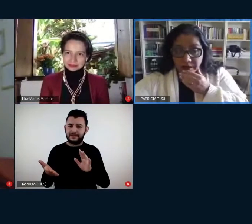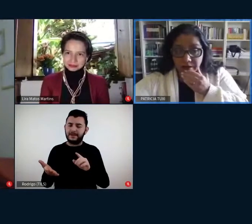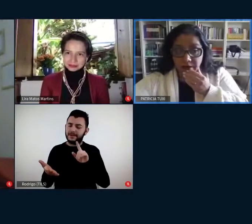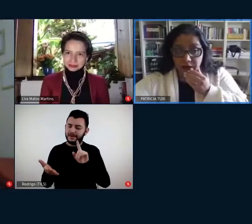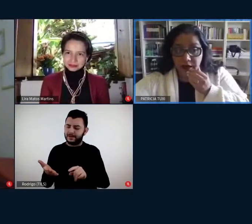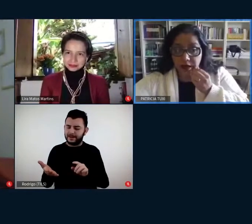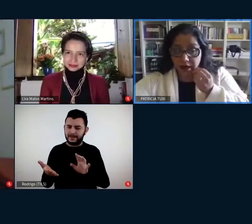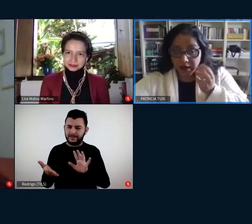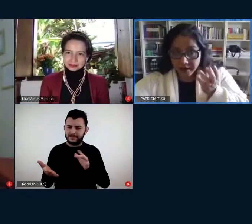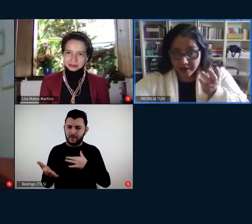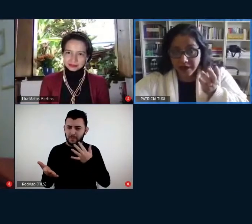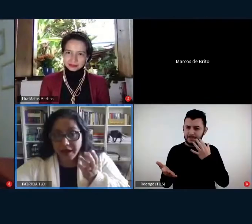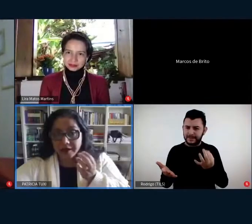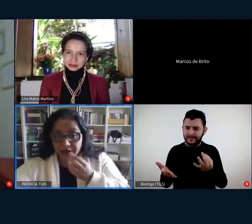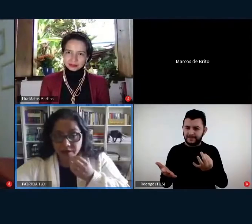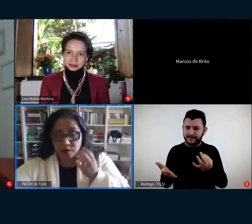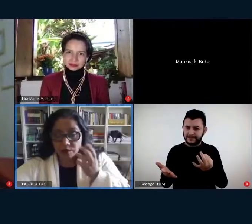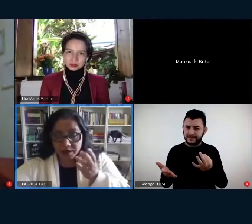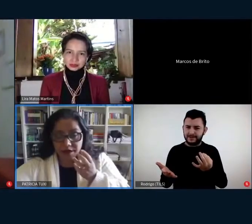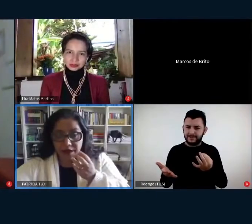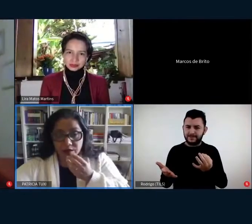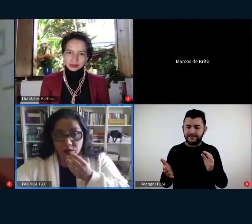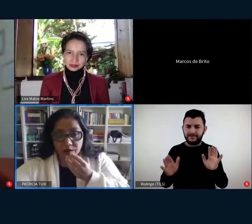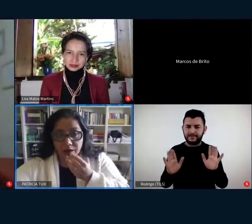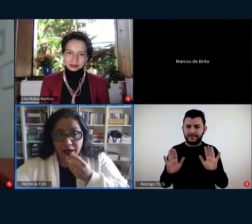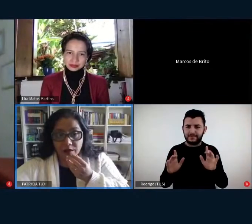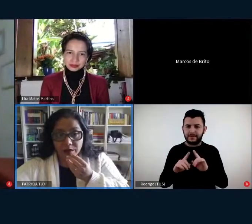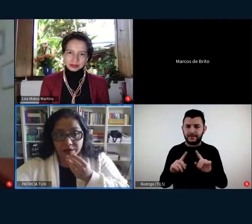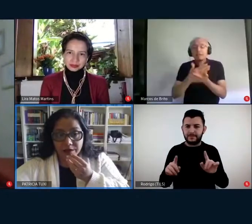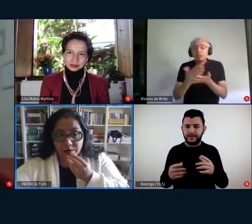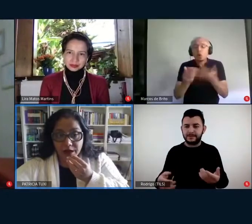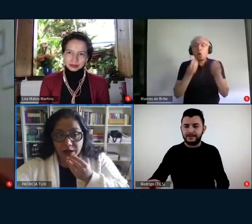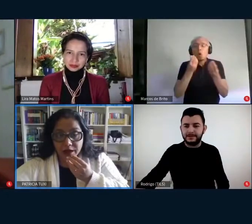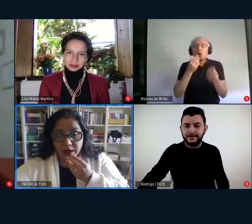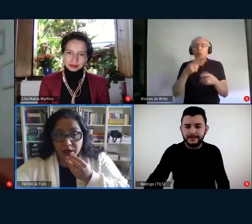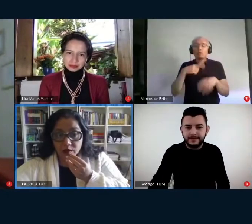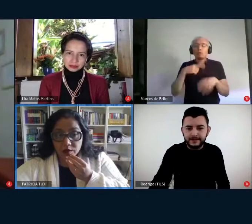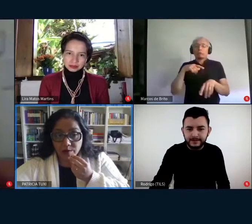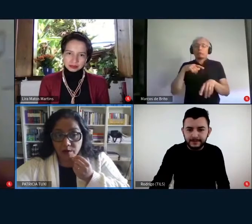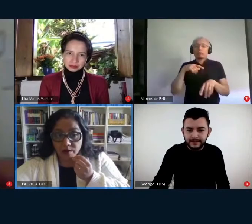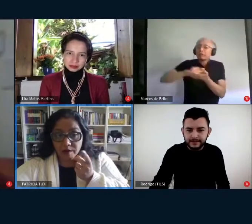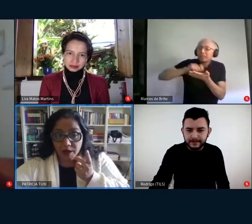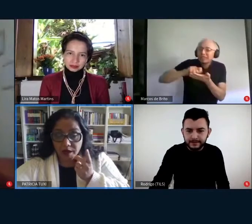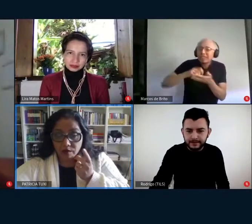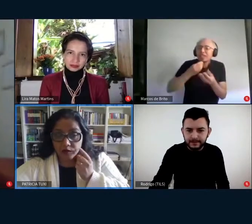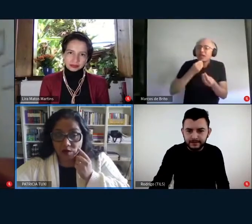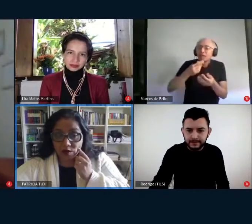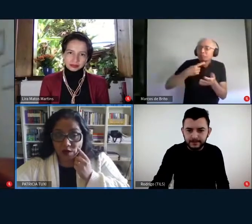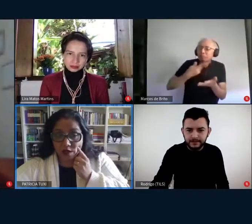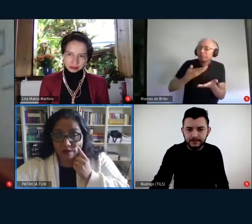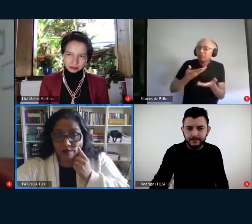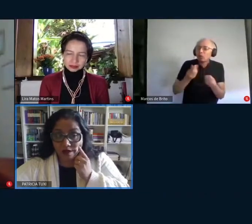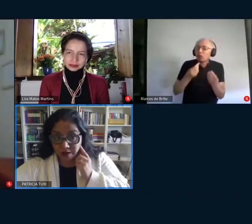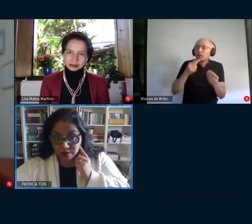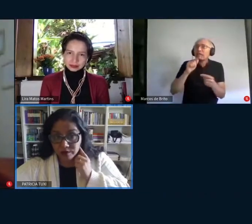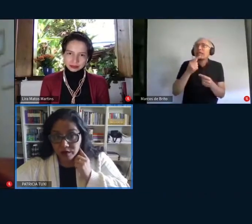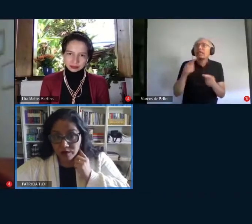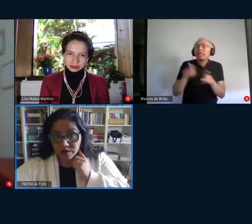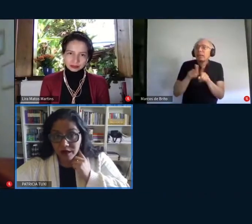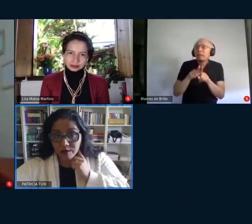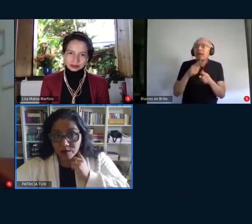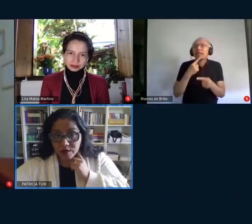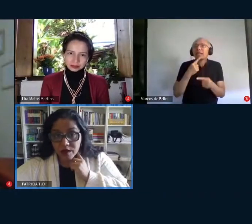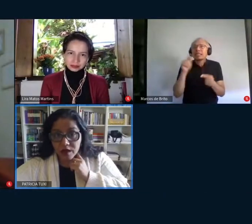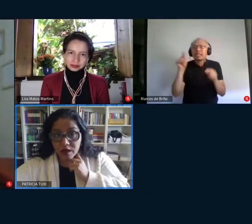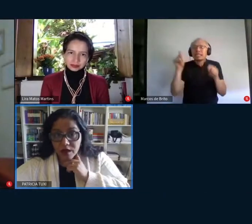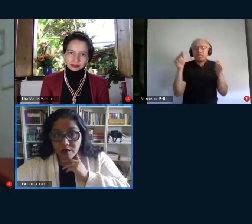observações, mas iniciais, né, sobre a escrita do trabalho, mas também os apontamentos de vícios